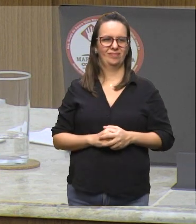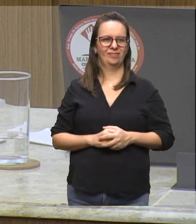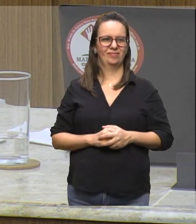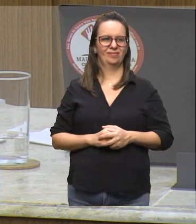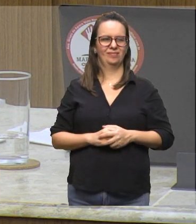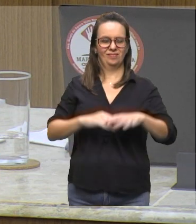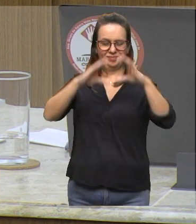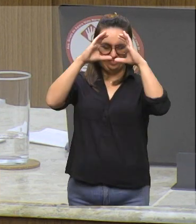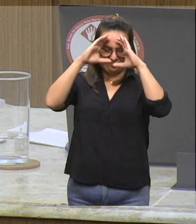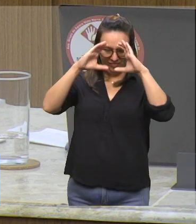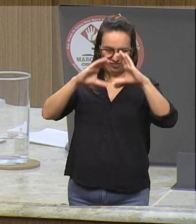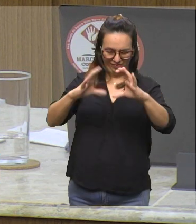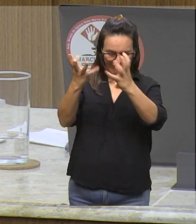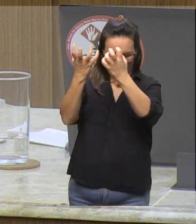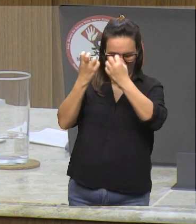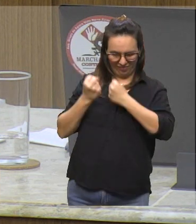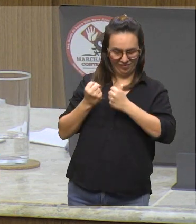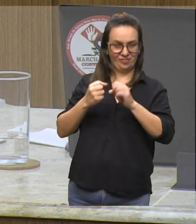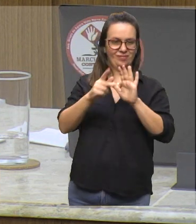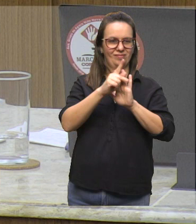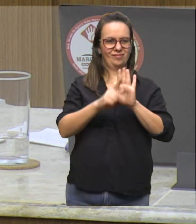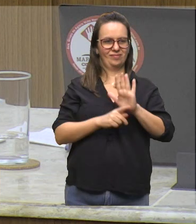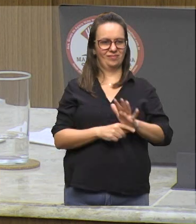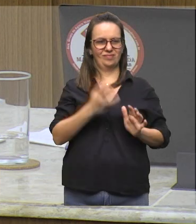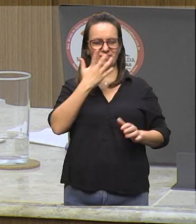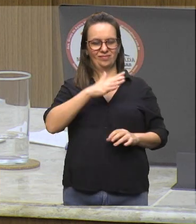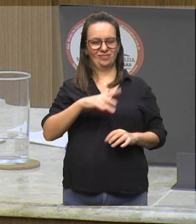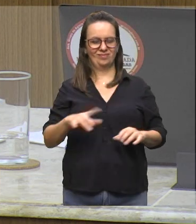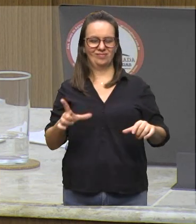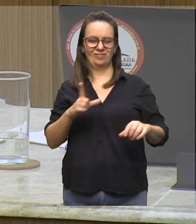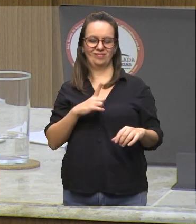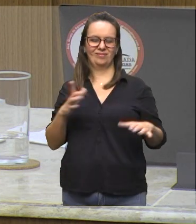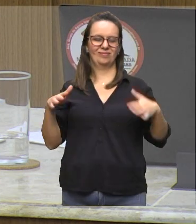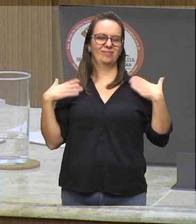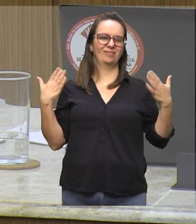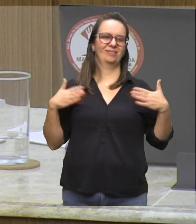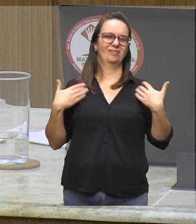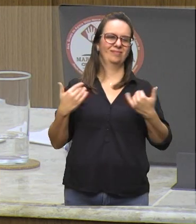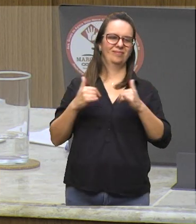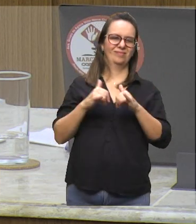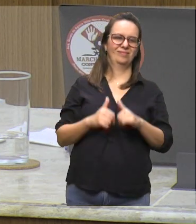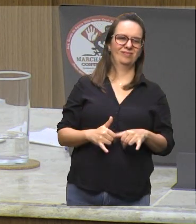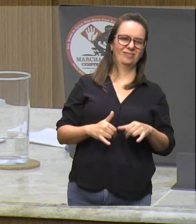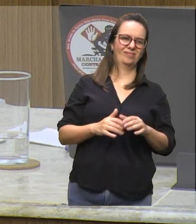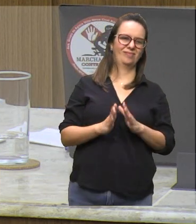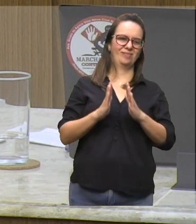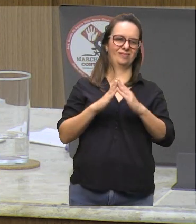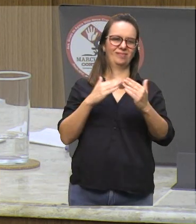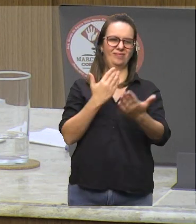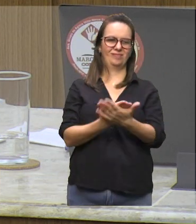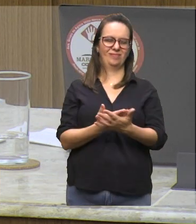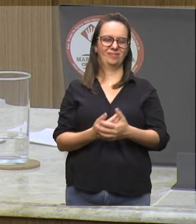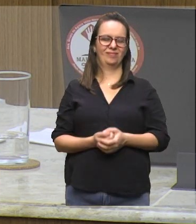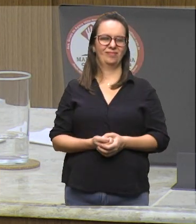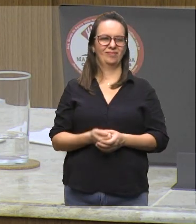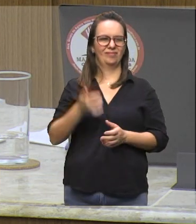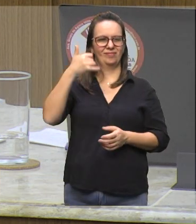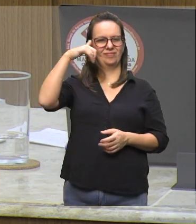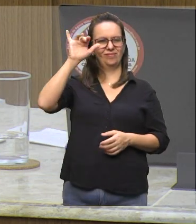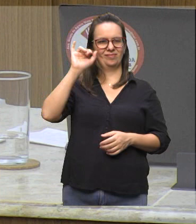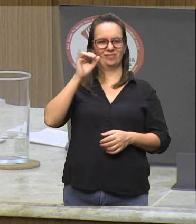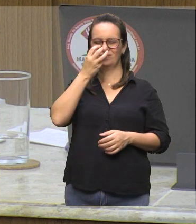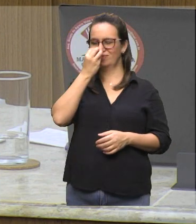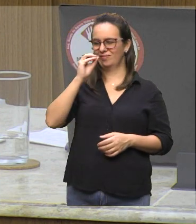prática, com certeza, nossas crianças vão ter o prazer de ficar mais na escola e evitassem a evasão. Então, é